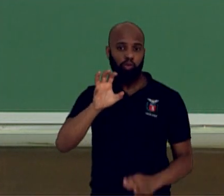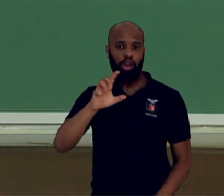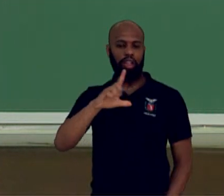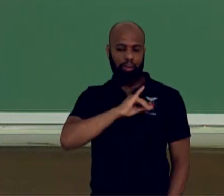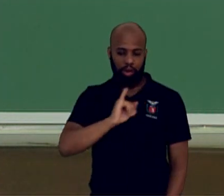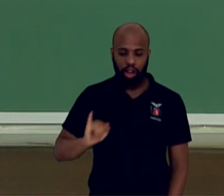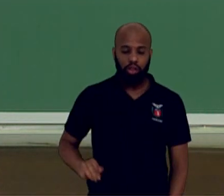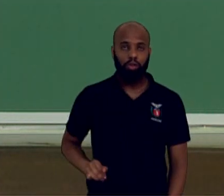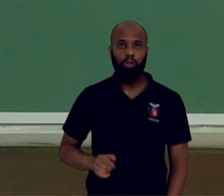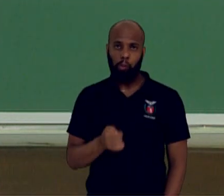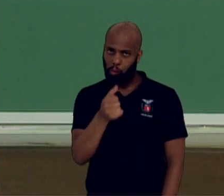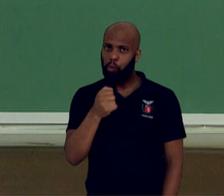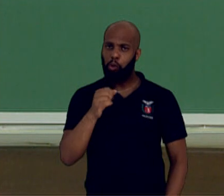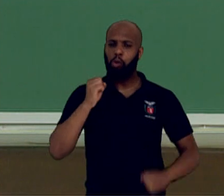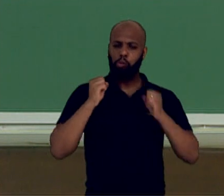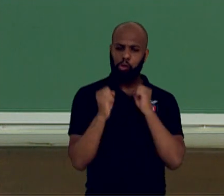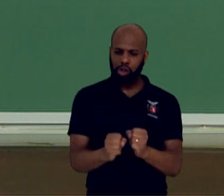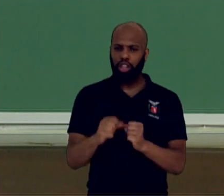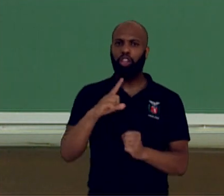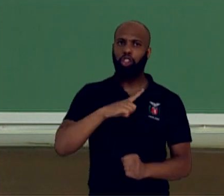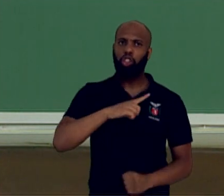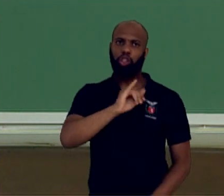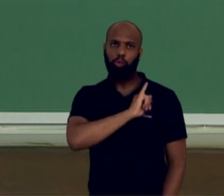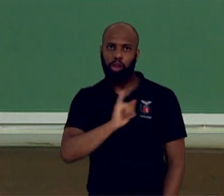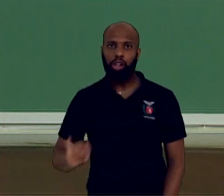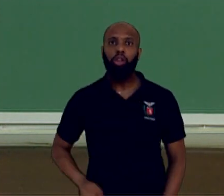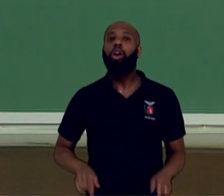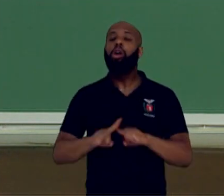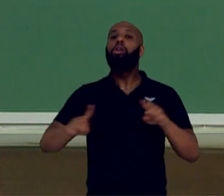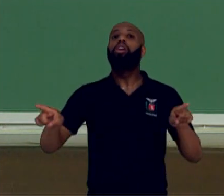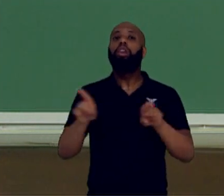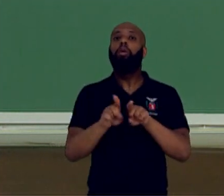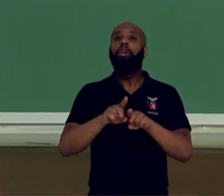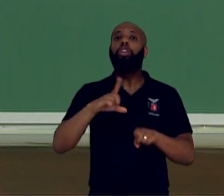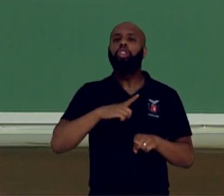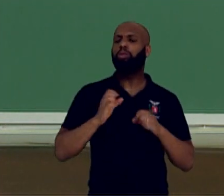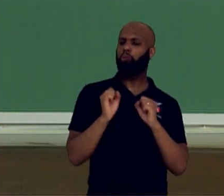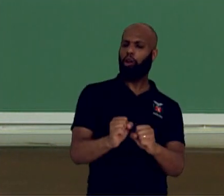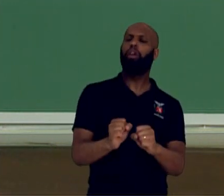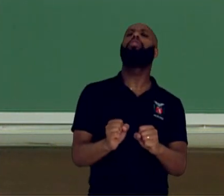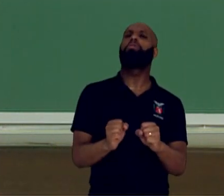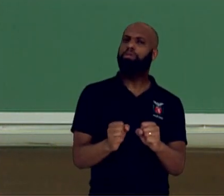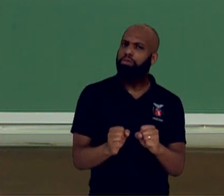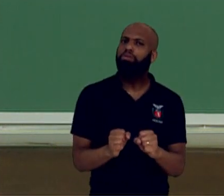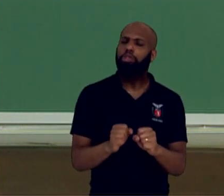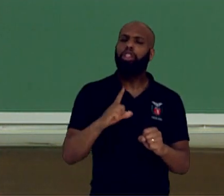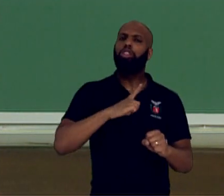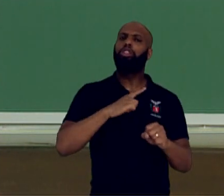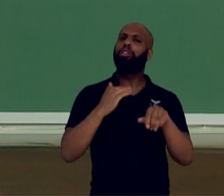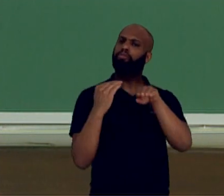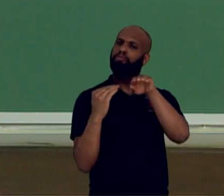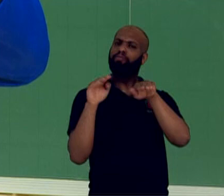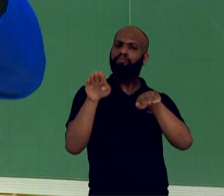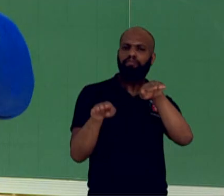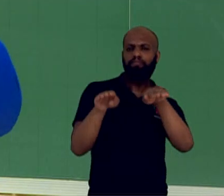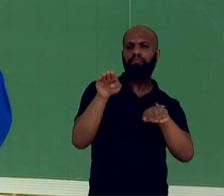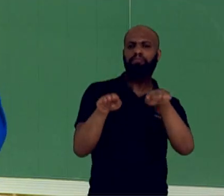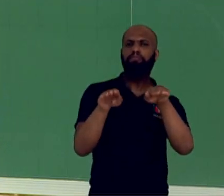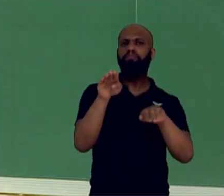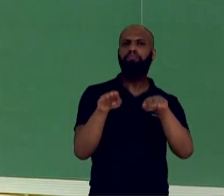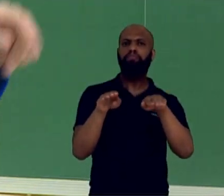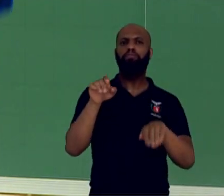pouco poder, tinha um imperador, mas ele também tinha poderes tão equilibrados quanto dos